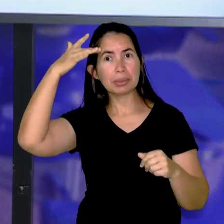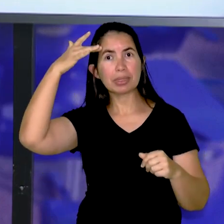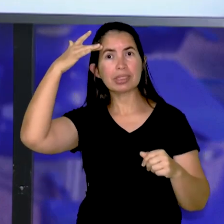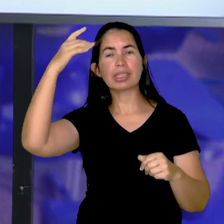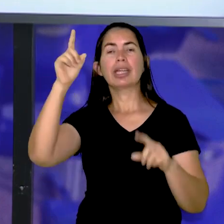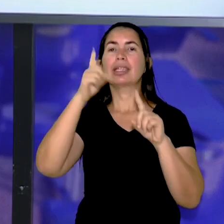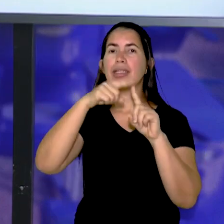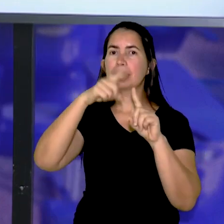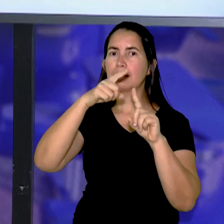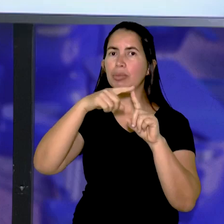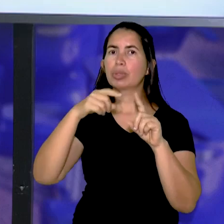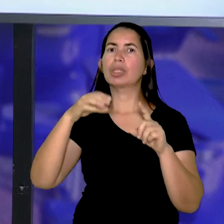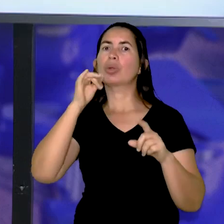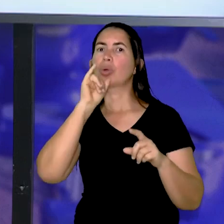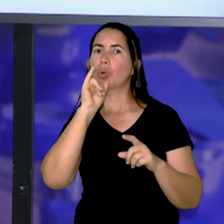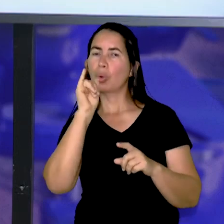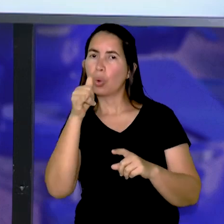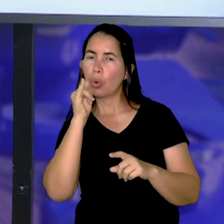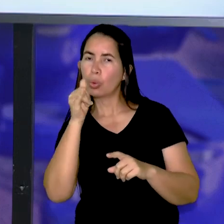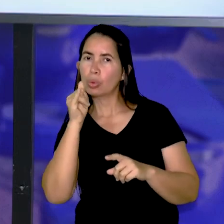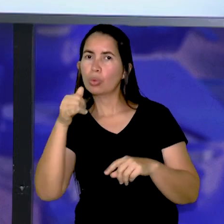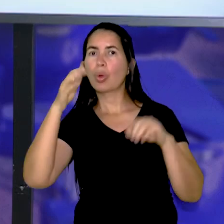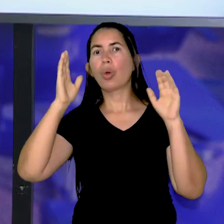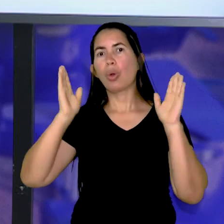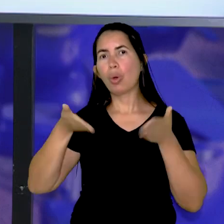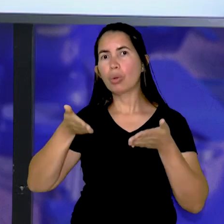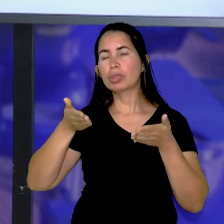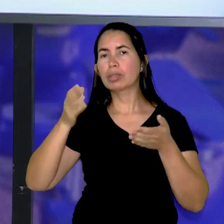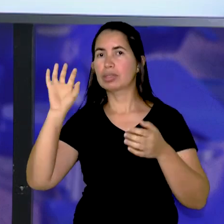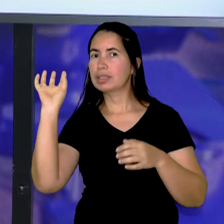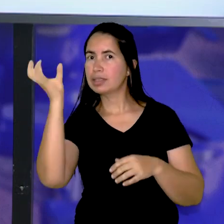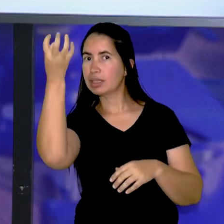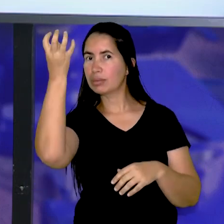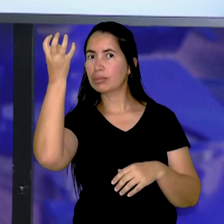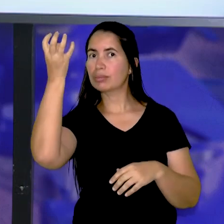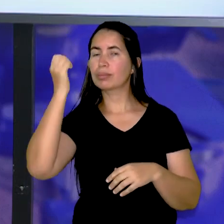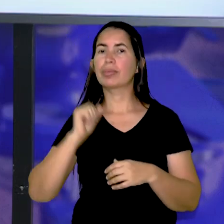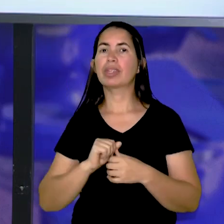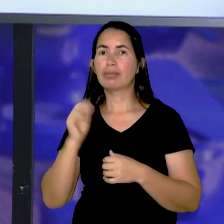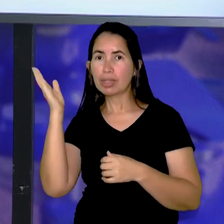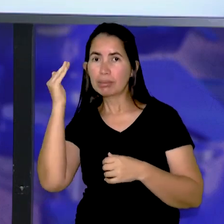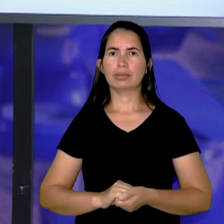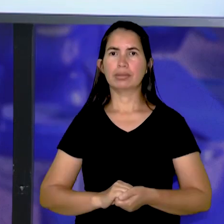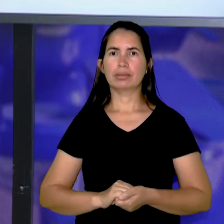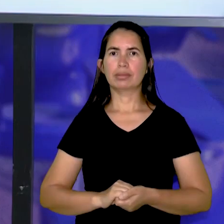que tipo de conto, onde se passa. Vamos lá?